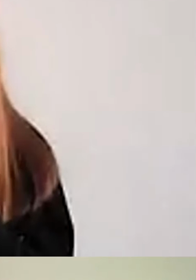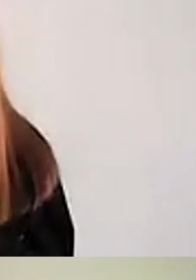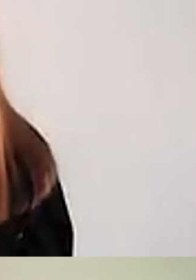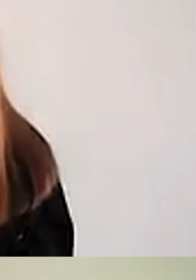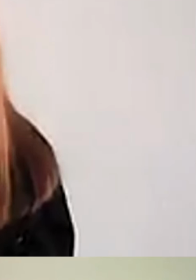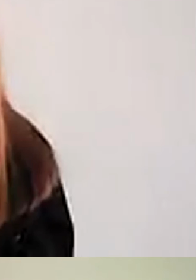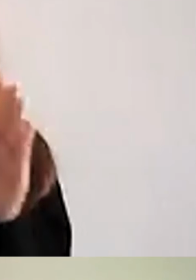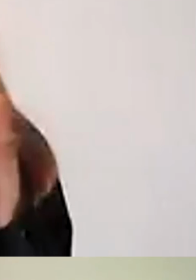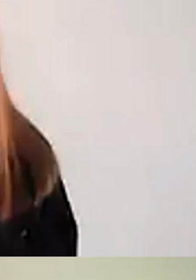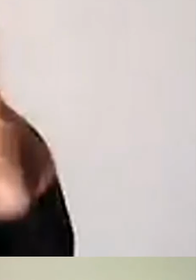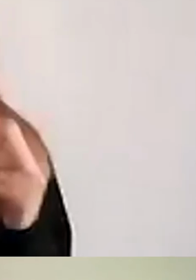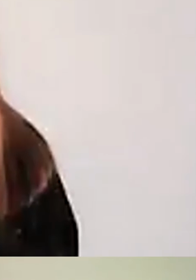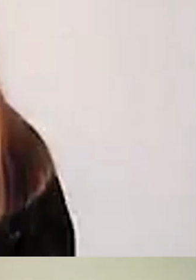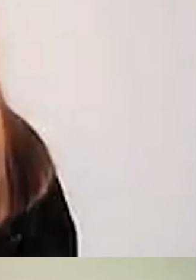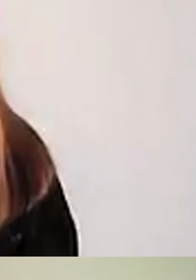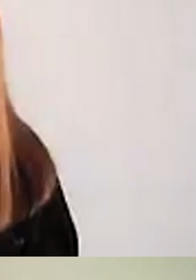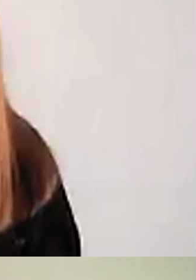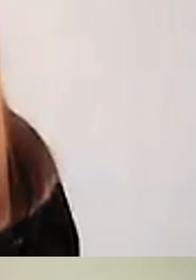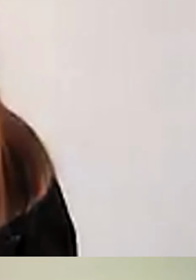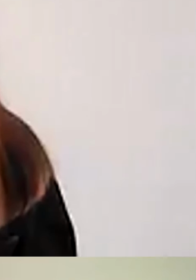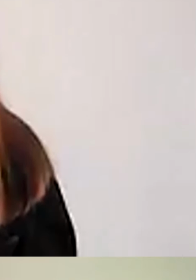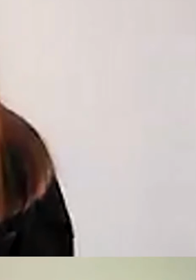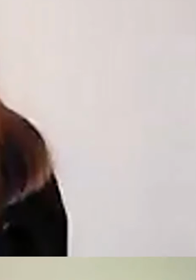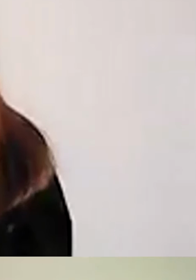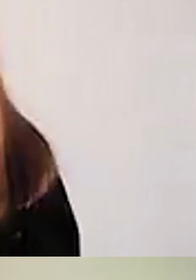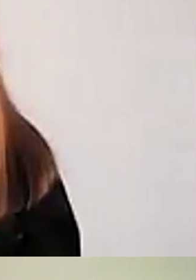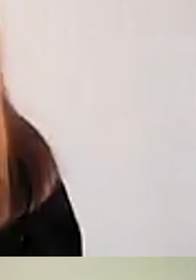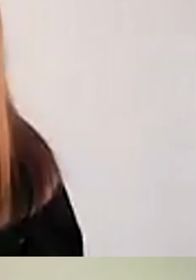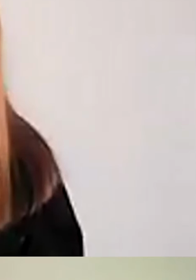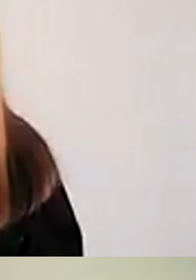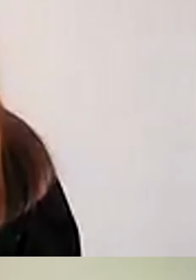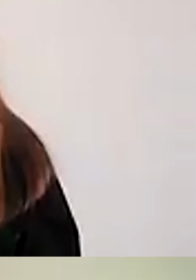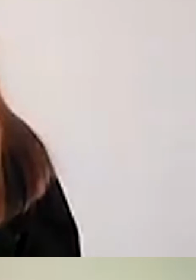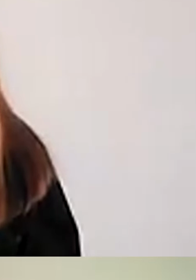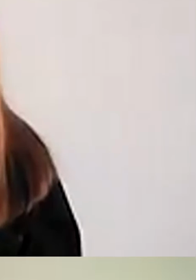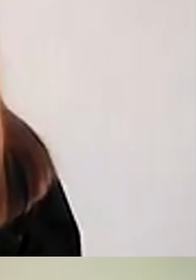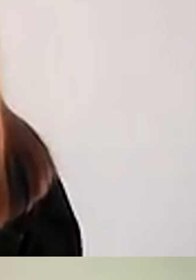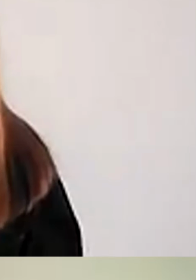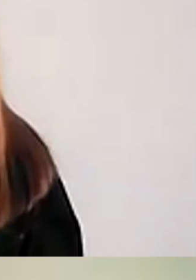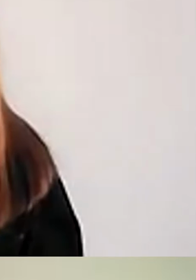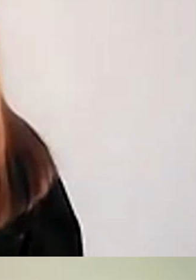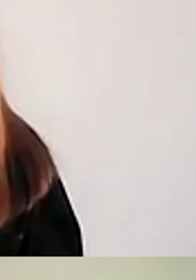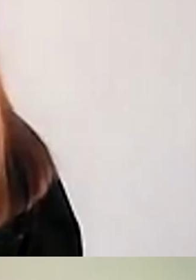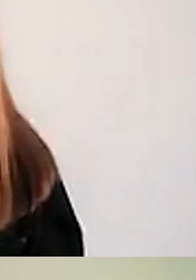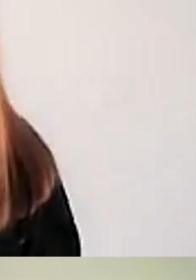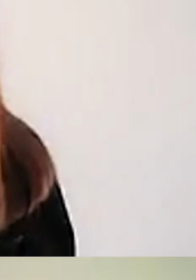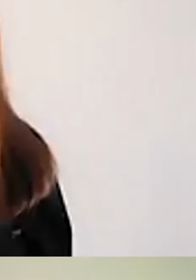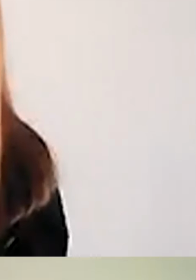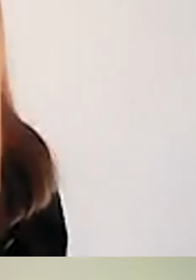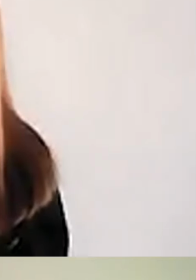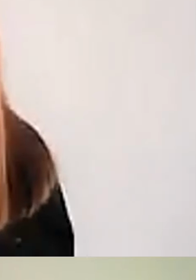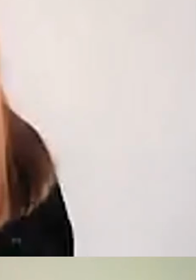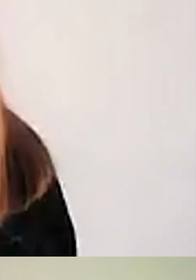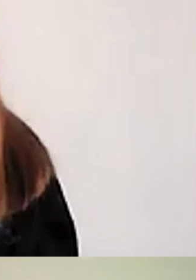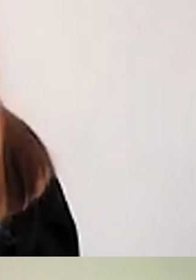falar da utilização em Portugal de medicamentos órfãos. Faça favor. Muito